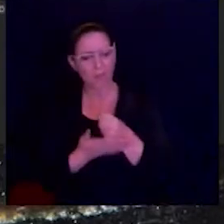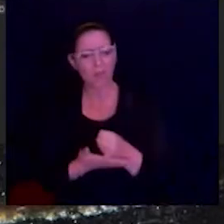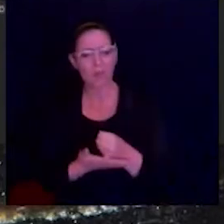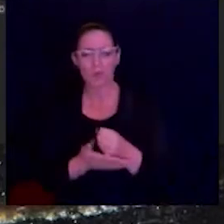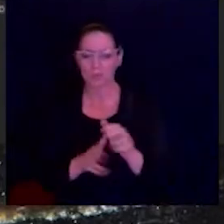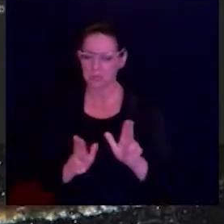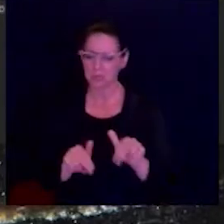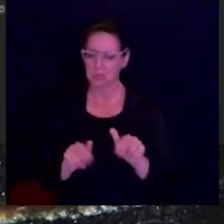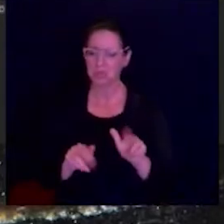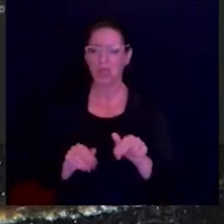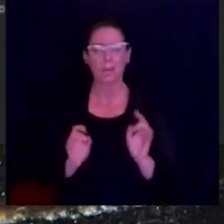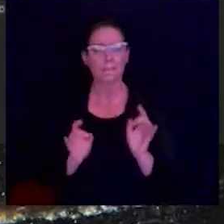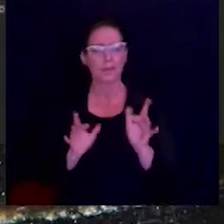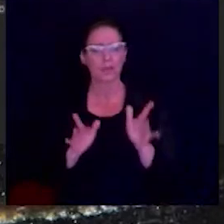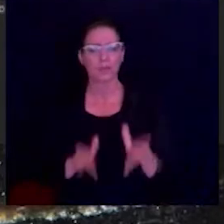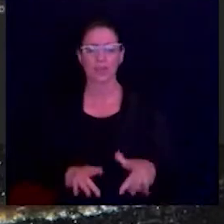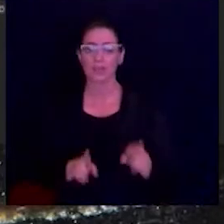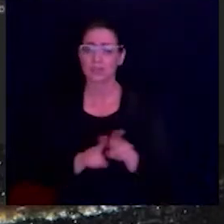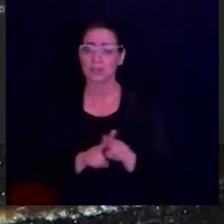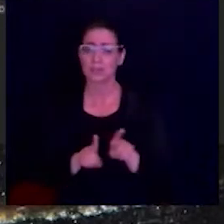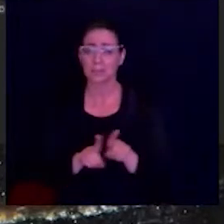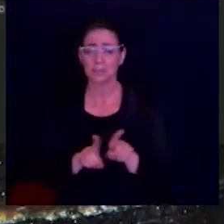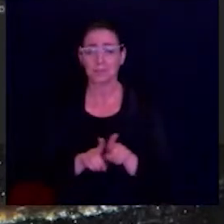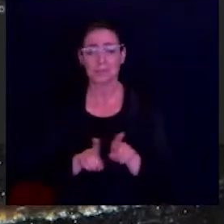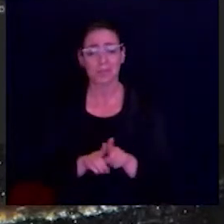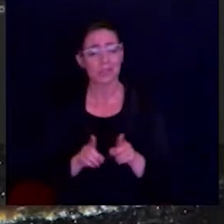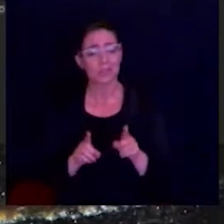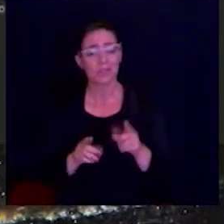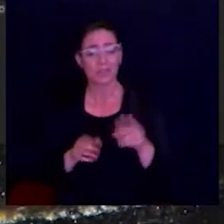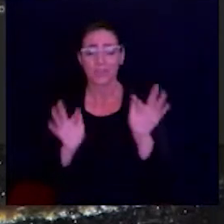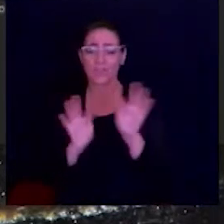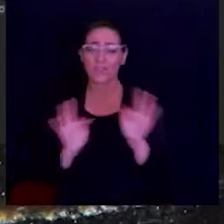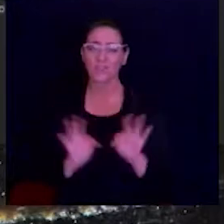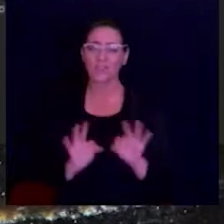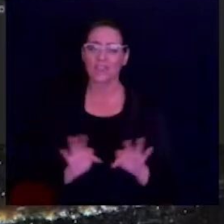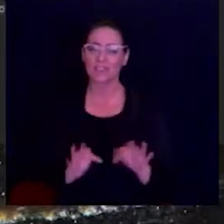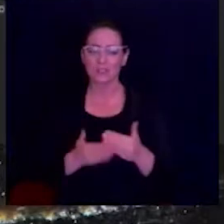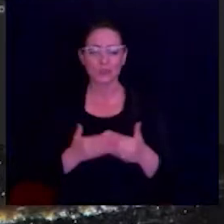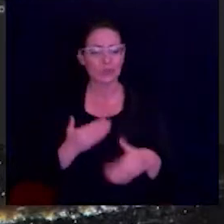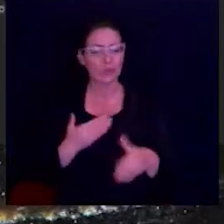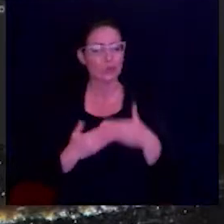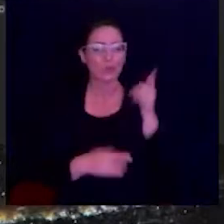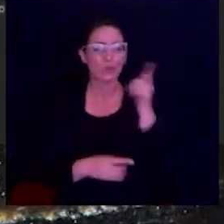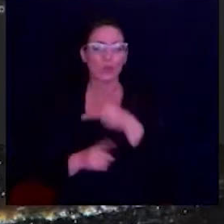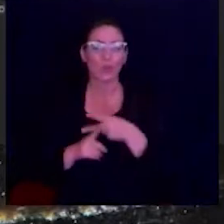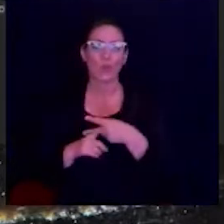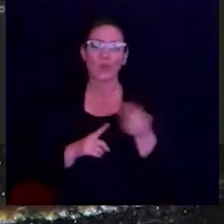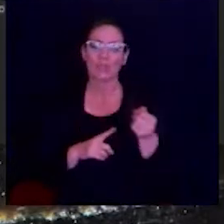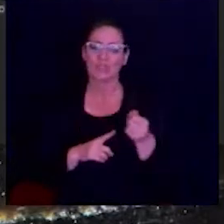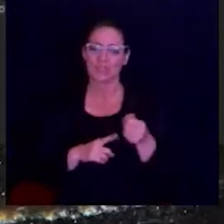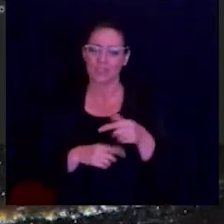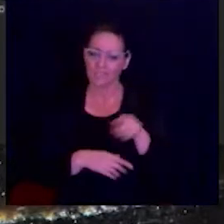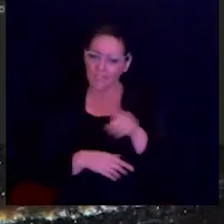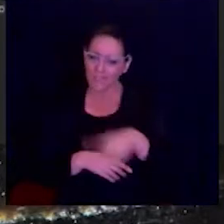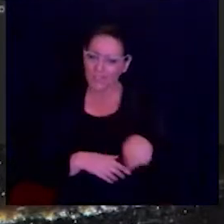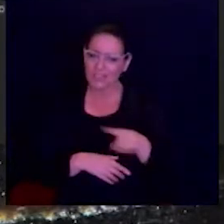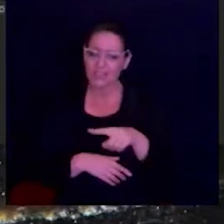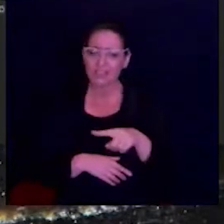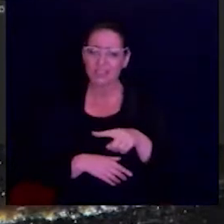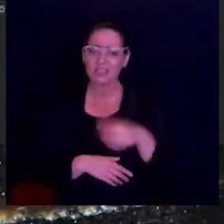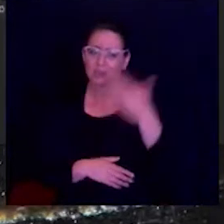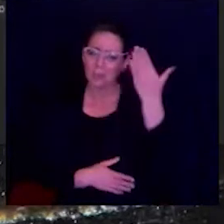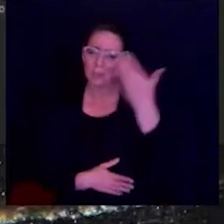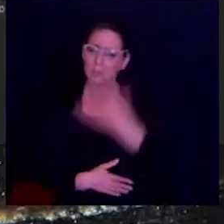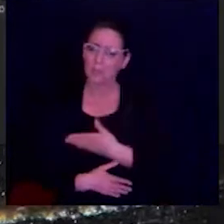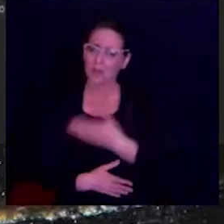dificuldades e que também vibraram com todas as conquistas no decorrer do curso. Vocês são testemunhas de um grande